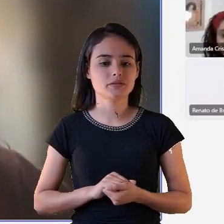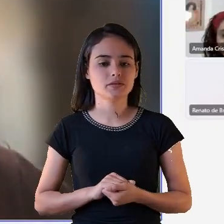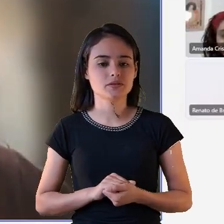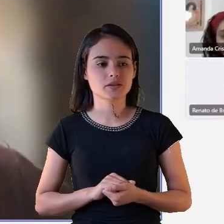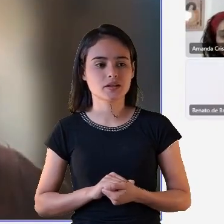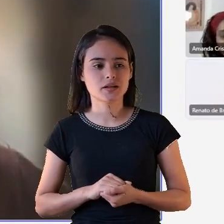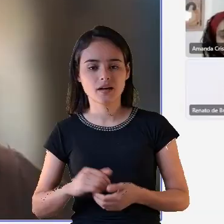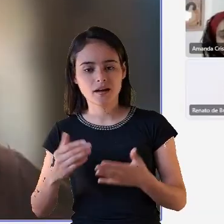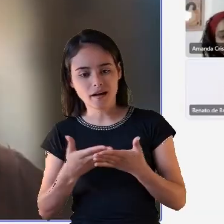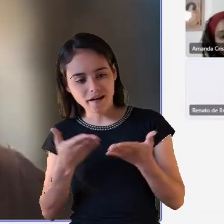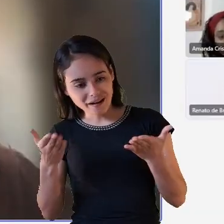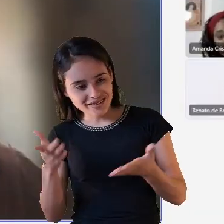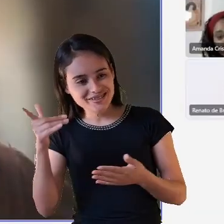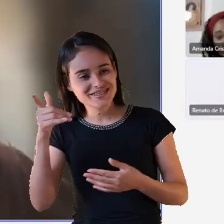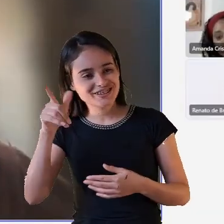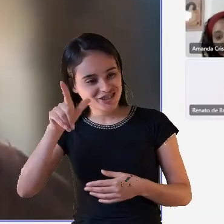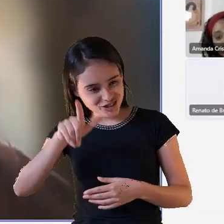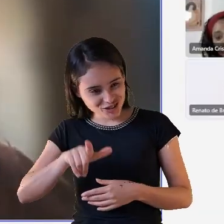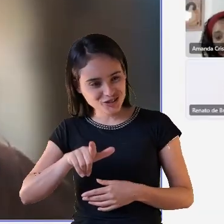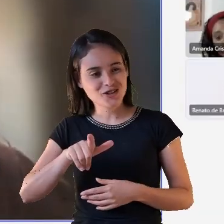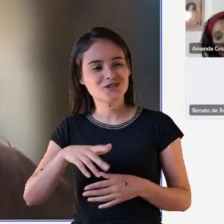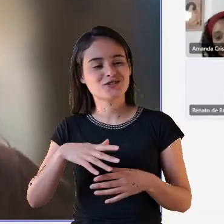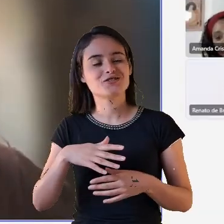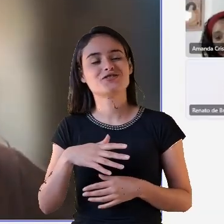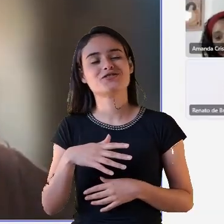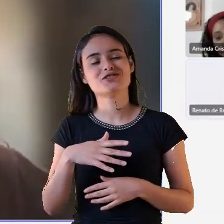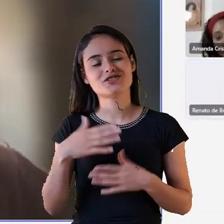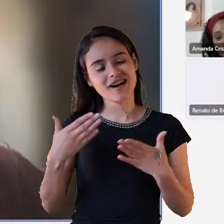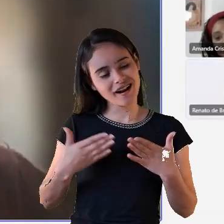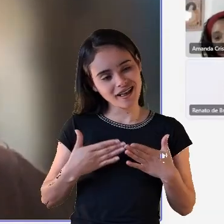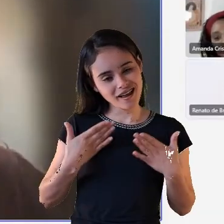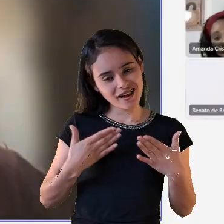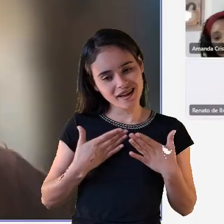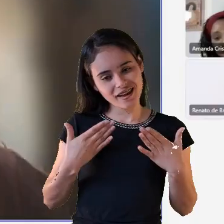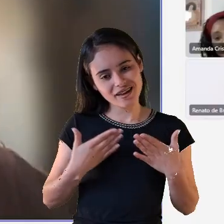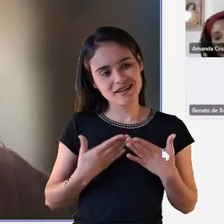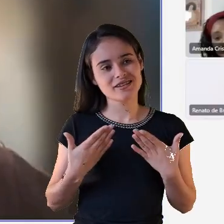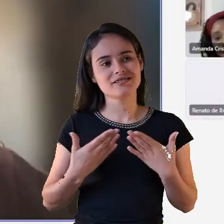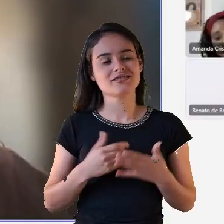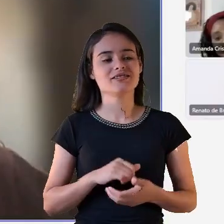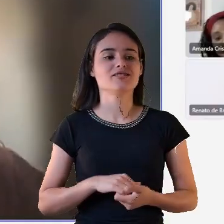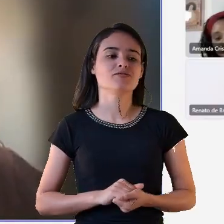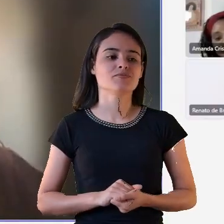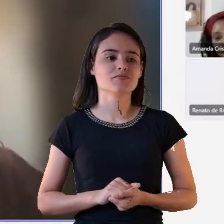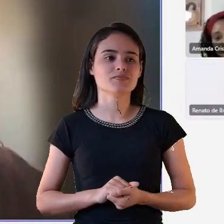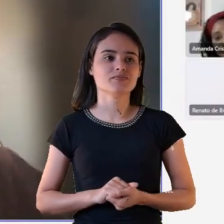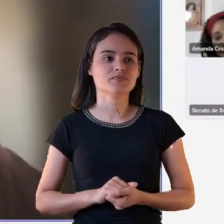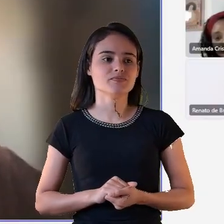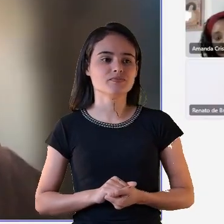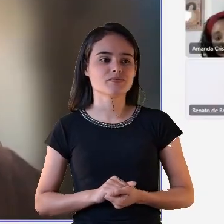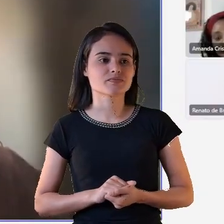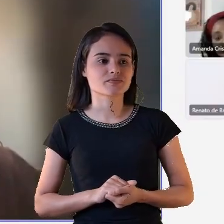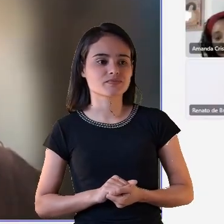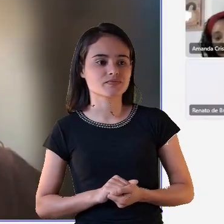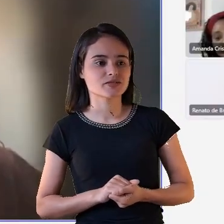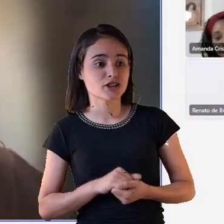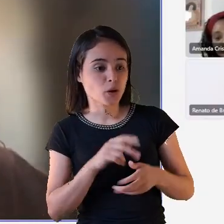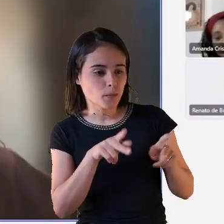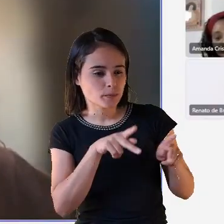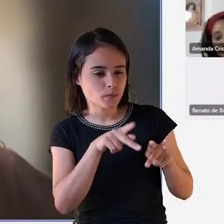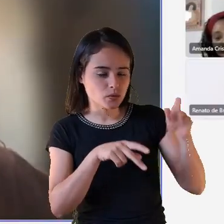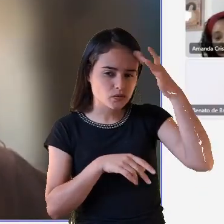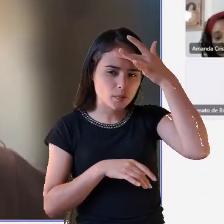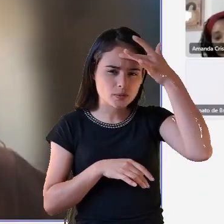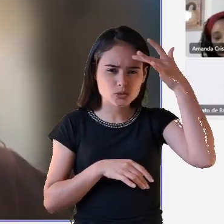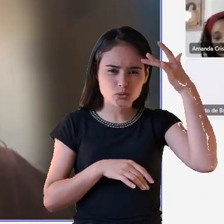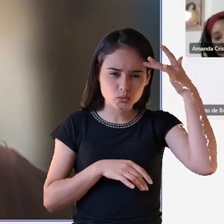aqui, né, com alegria, com esse pessoal que sempre nos acolhe muito bem, do sul de Minas, onde eu já estive